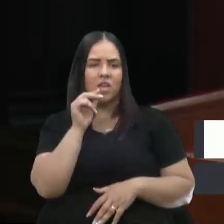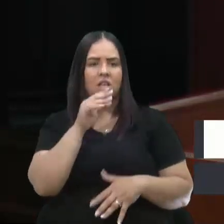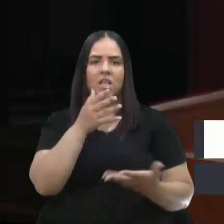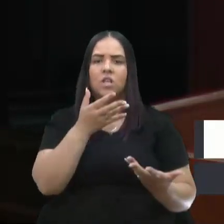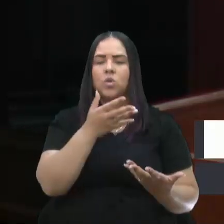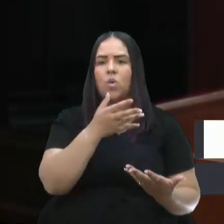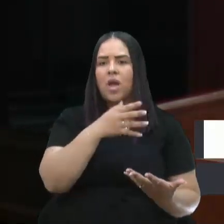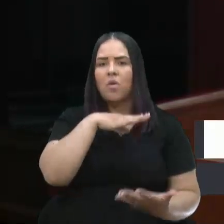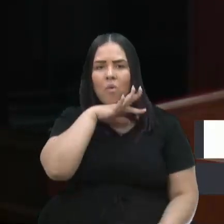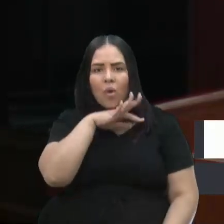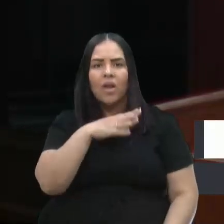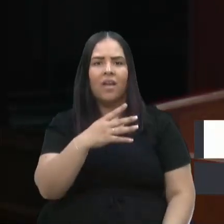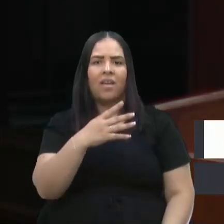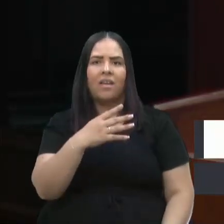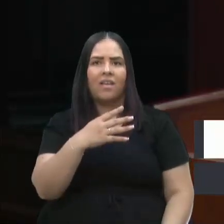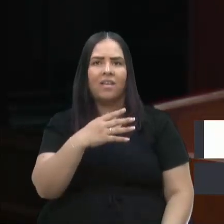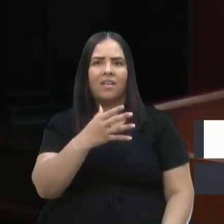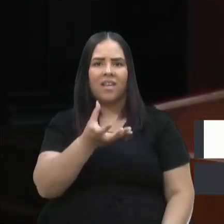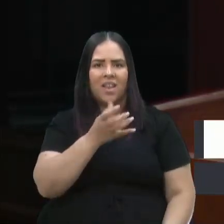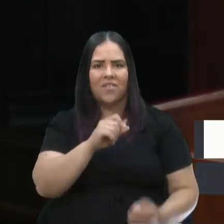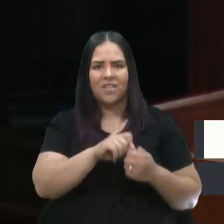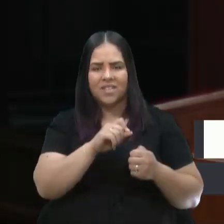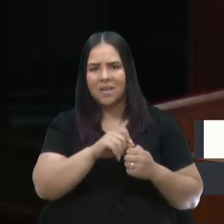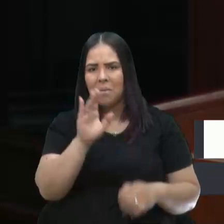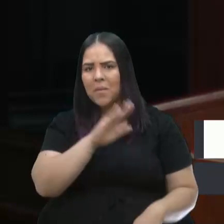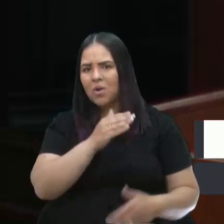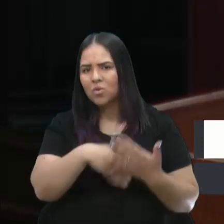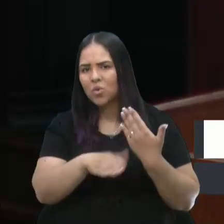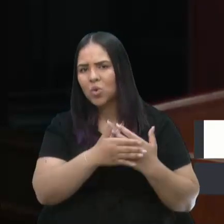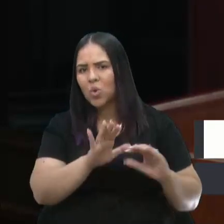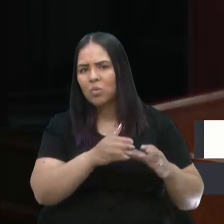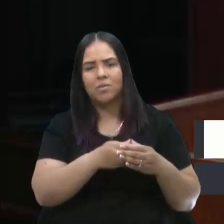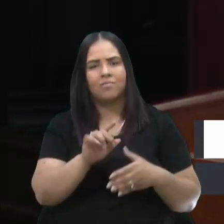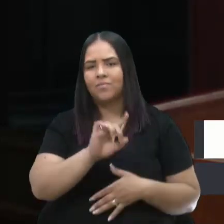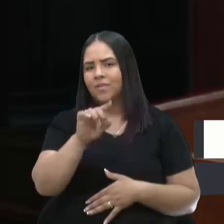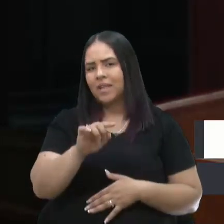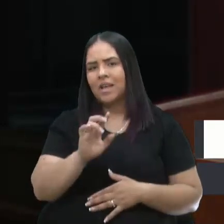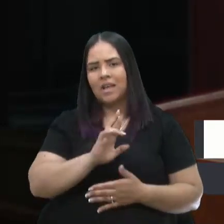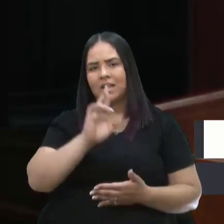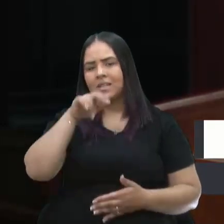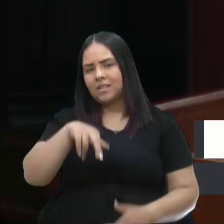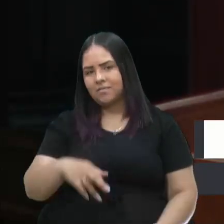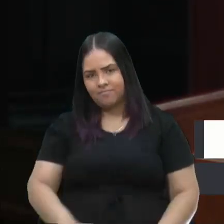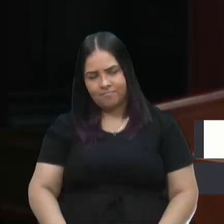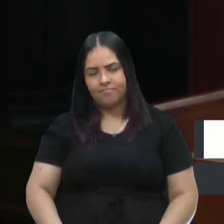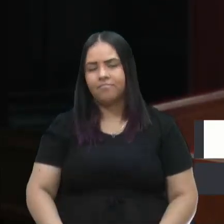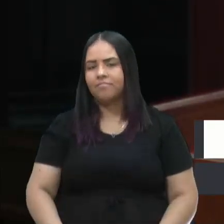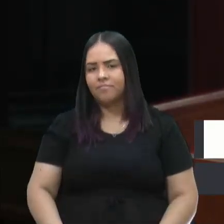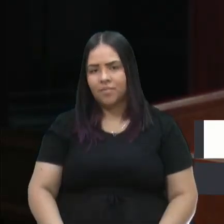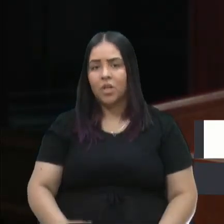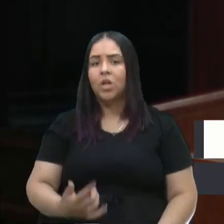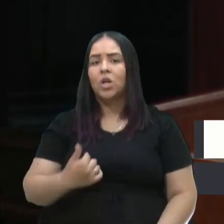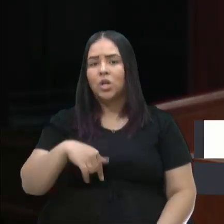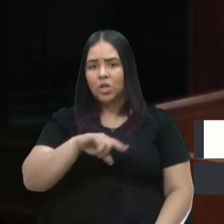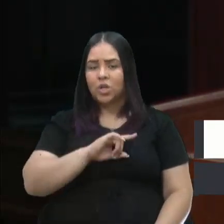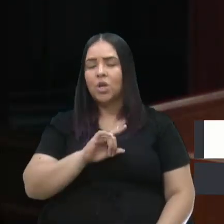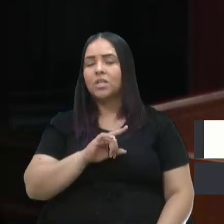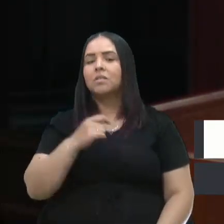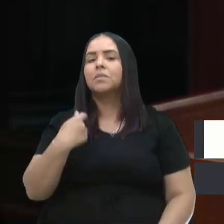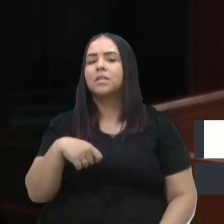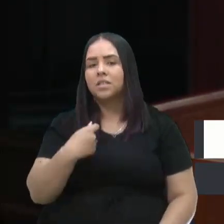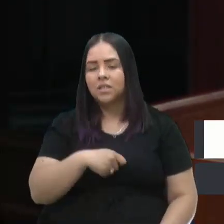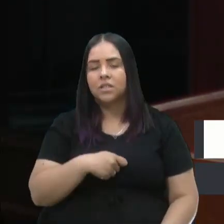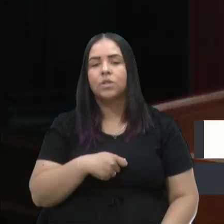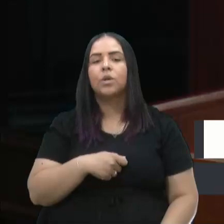acordou querendo prejudicar toda uma categoria. Essa não é a realidade. Sejamos responsáveis com